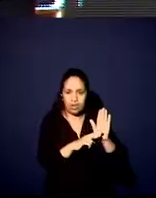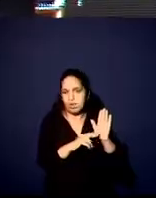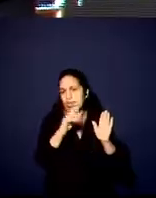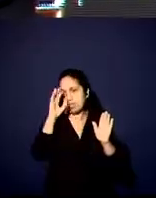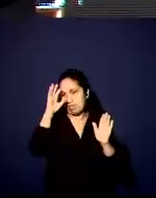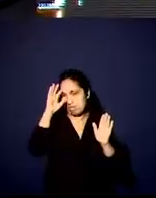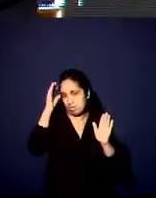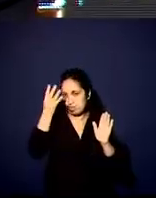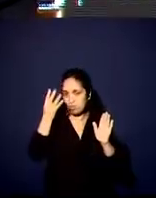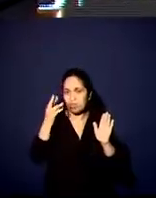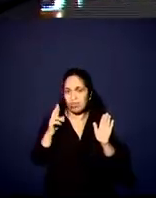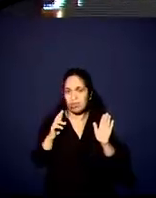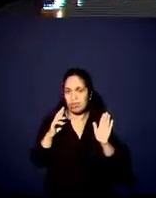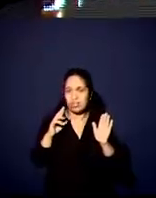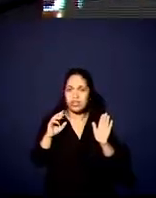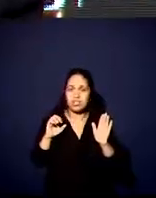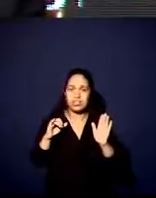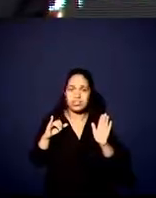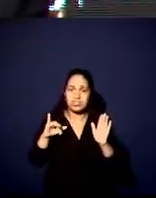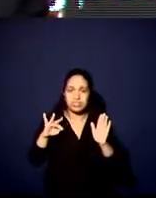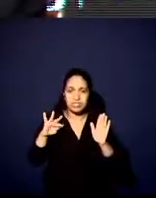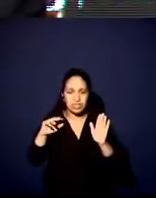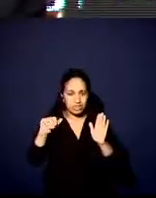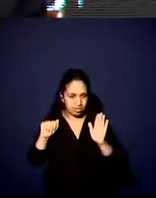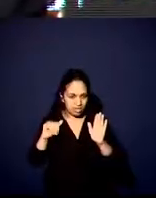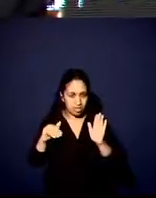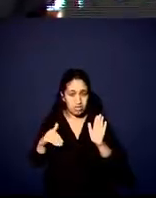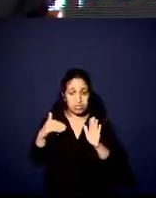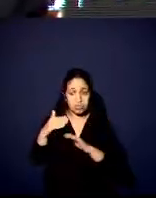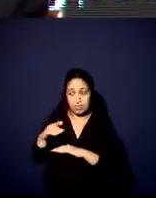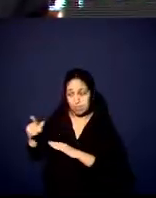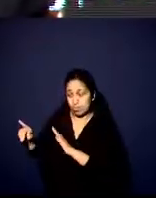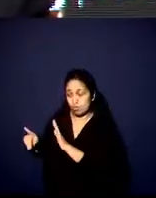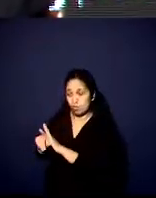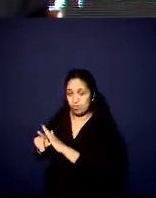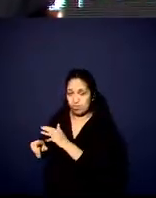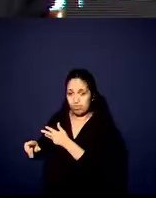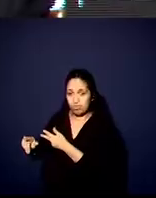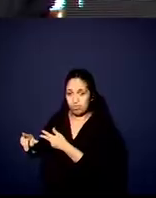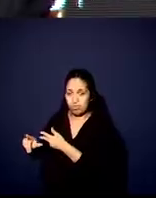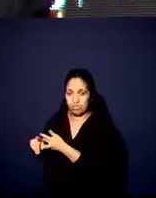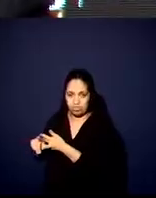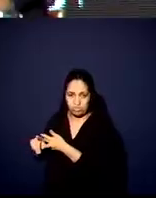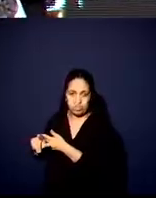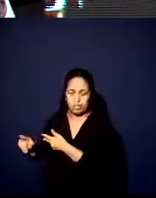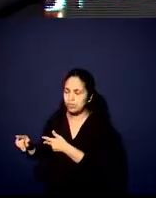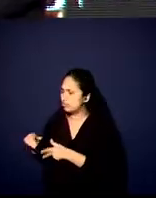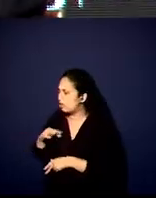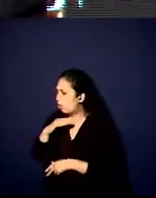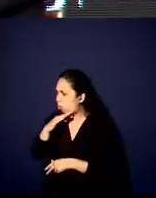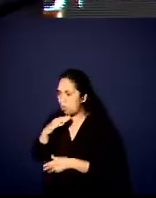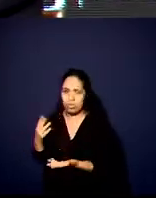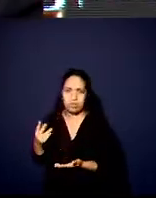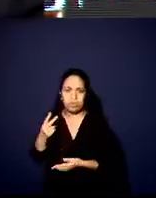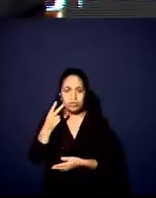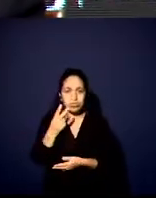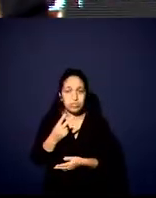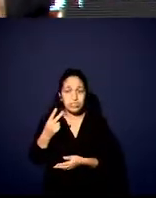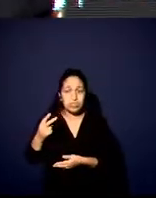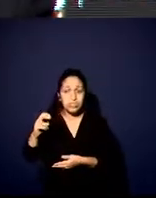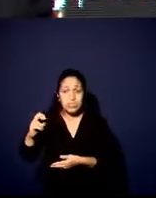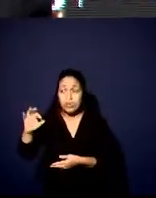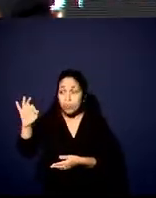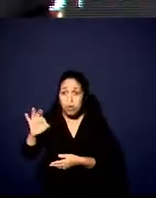da Receita Federal em cima da vontade do legislador isso é muito mais maléfico para o país multas de 225%